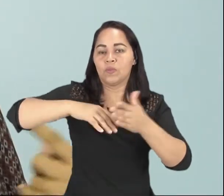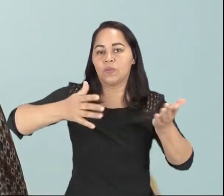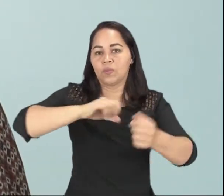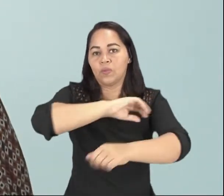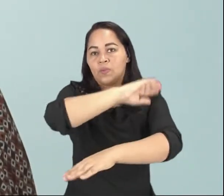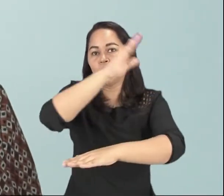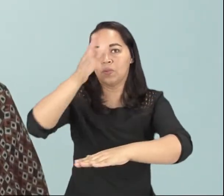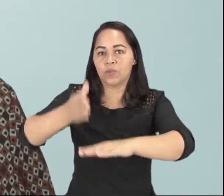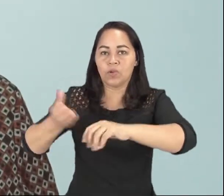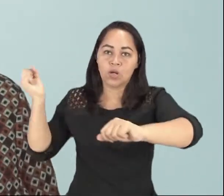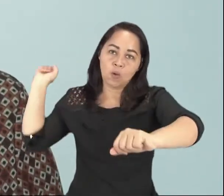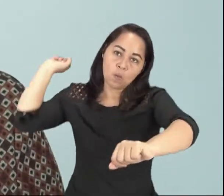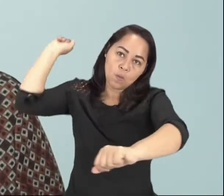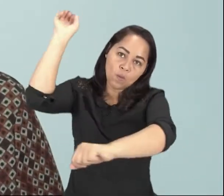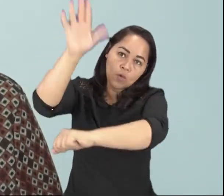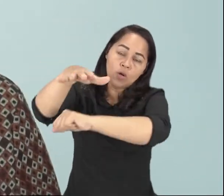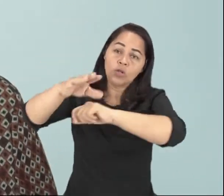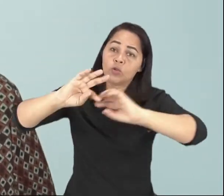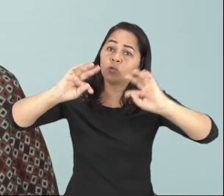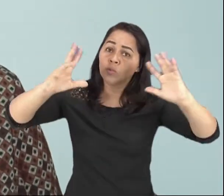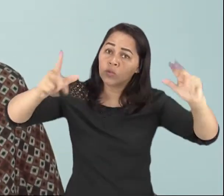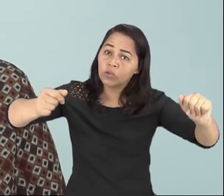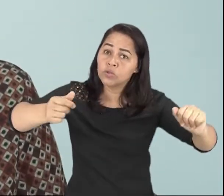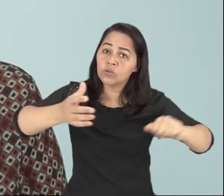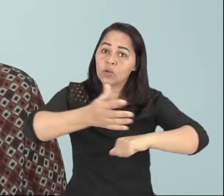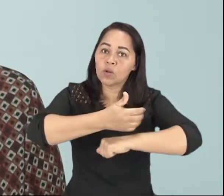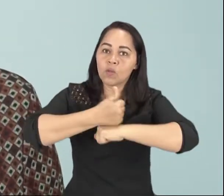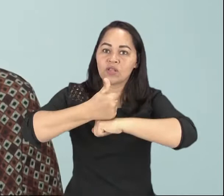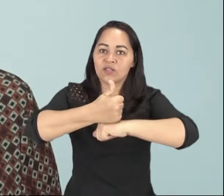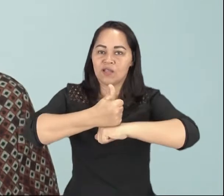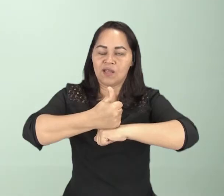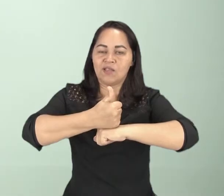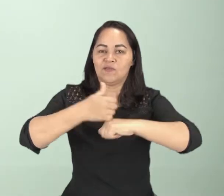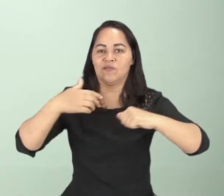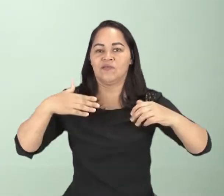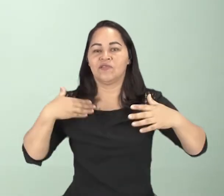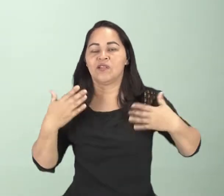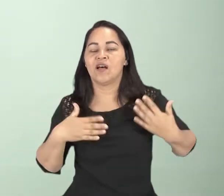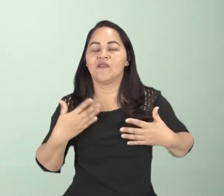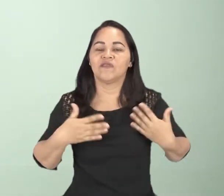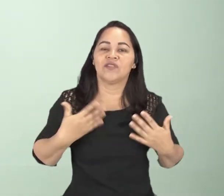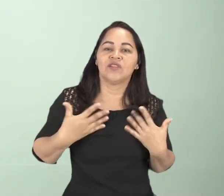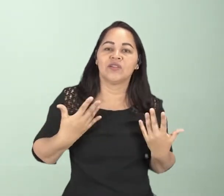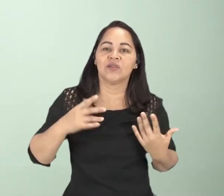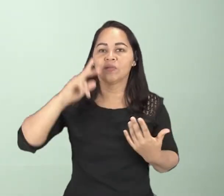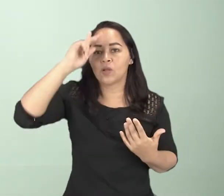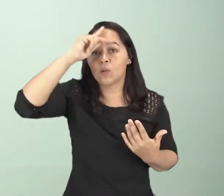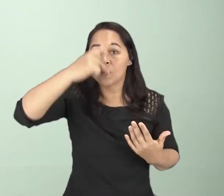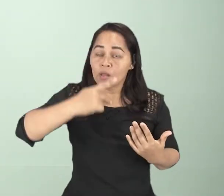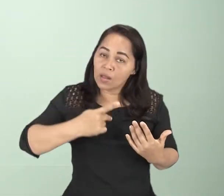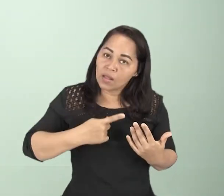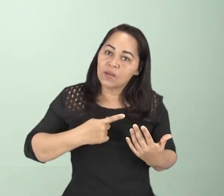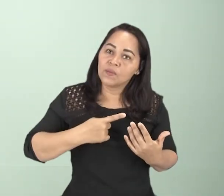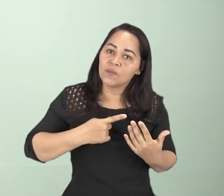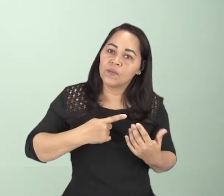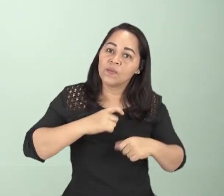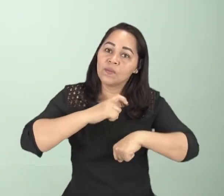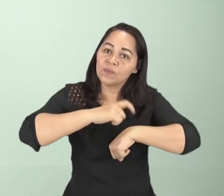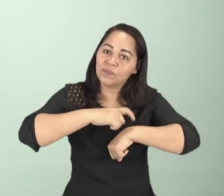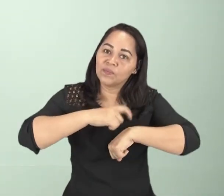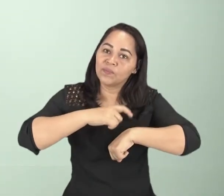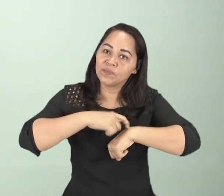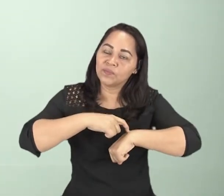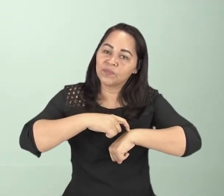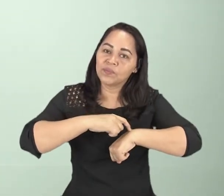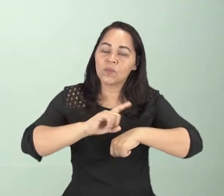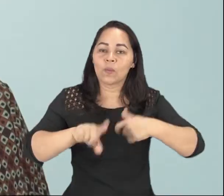muitos bairros já tem. Tudo isso é qualidade de lazer, porque você vai fazer algo que você gosta, tirar um tempo para você. E aí nós teríamos também o